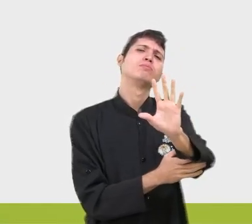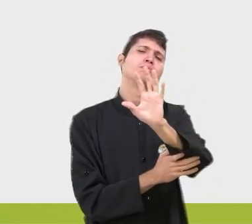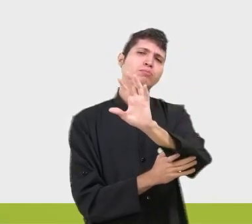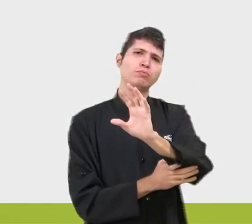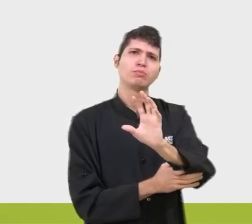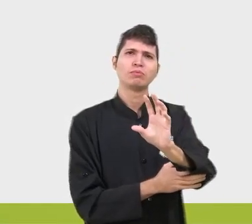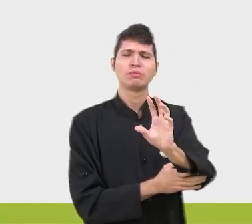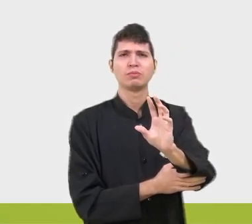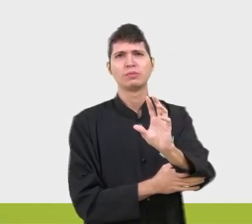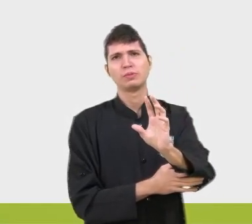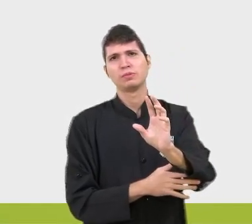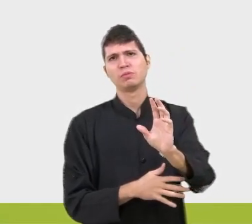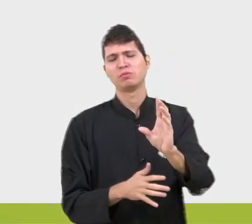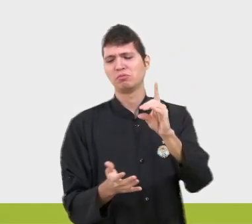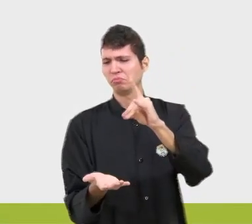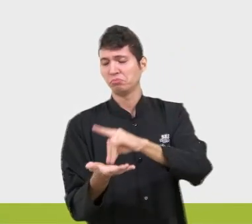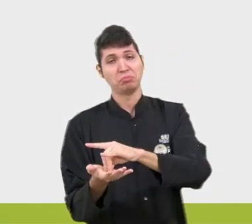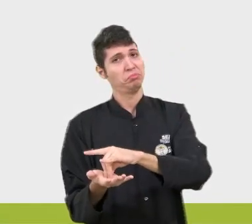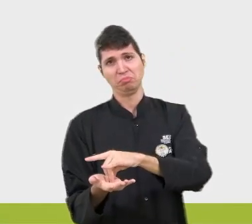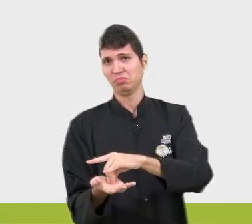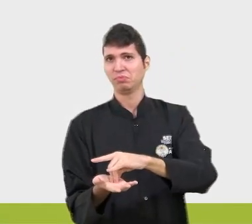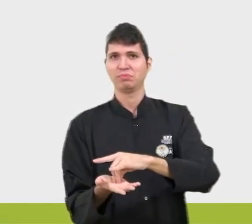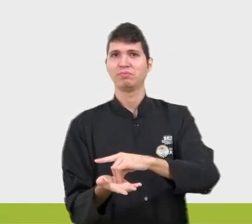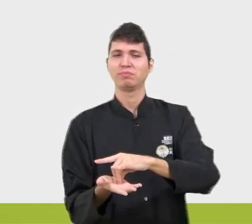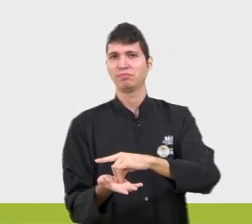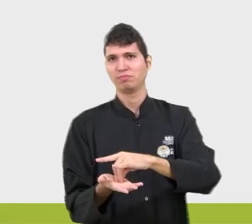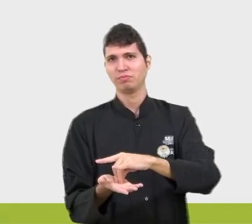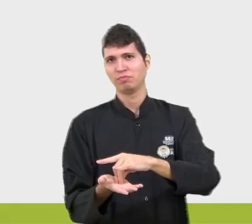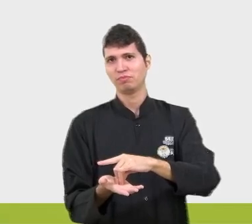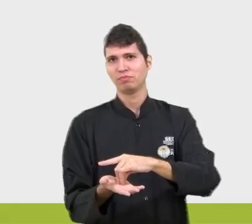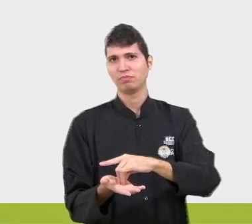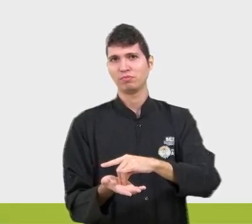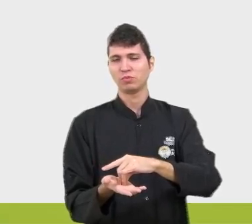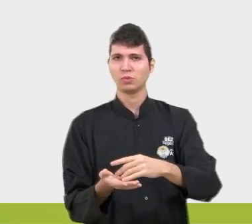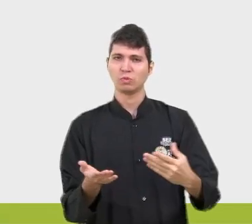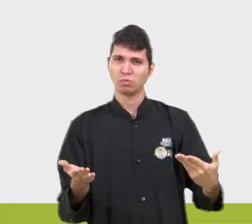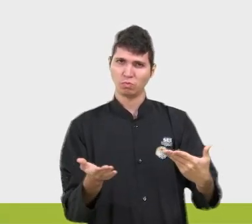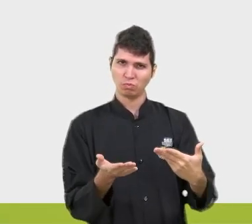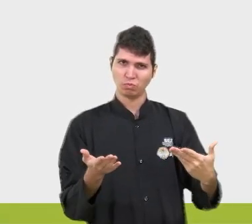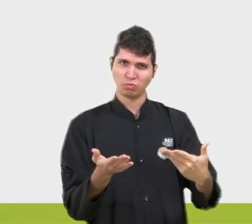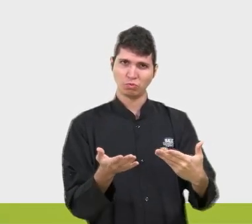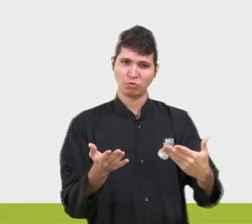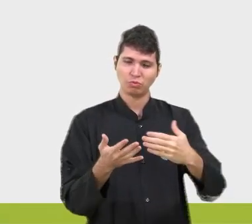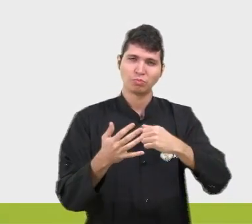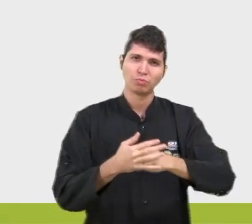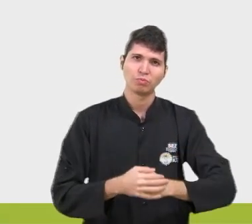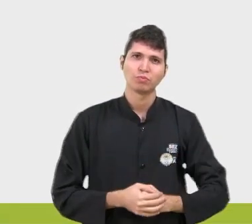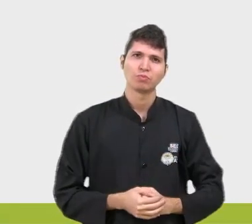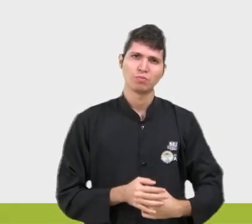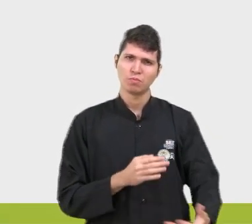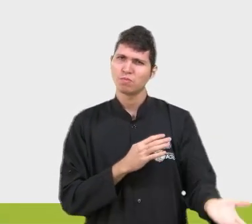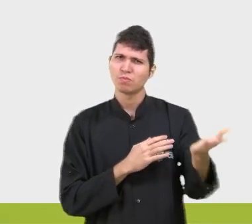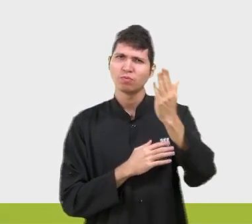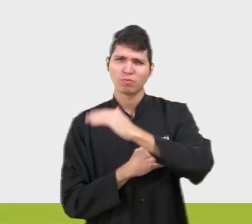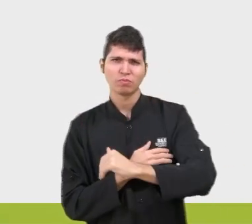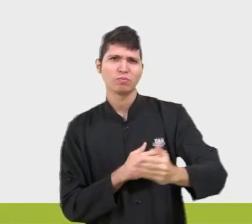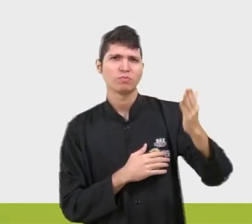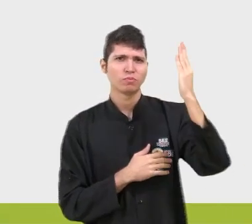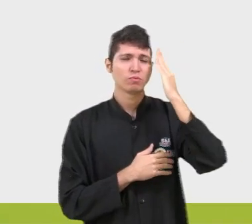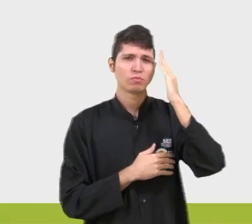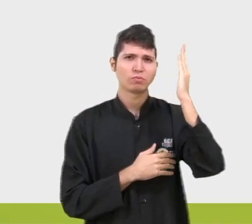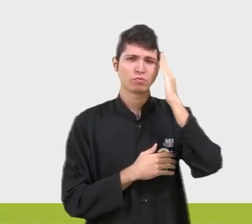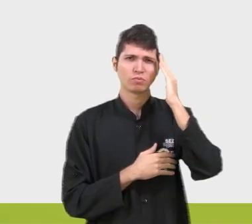não é a regionalização oficial, né, que se vê aí no dia a dia nos livros didáticos. Então, vamos lá entender